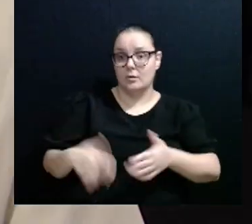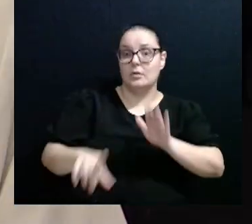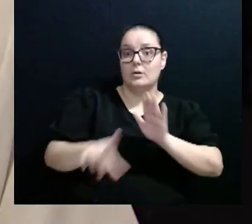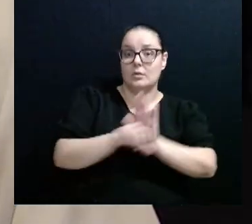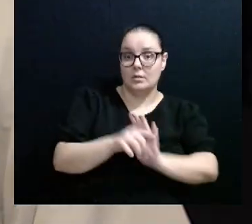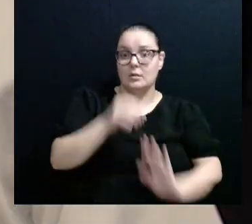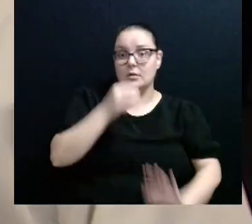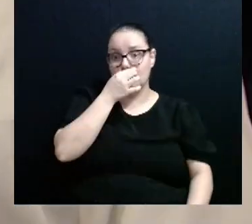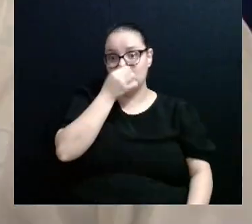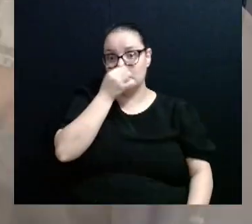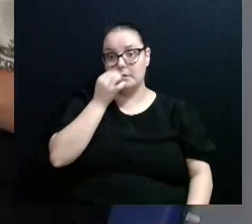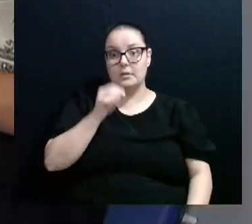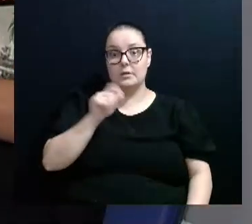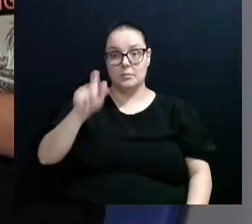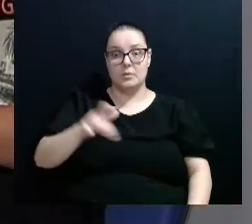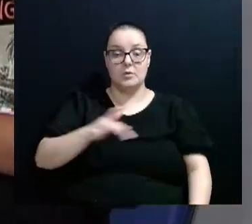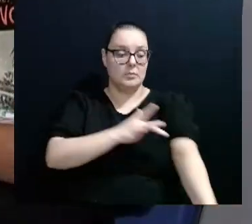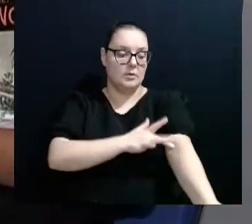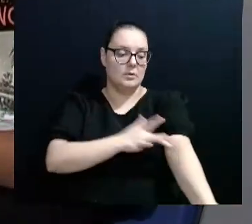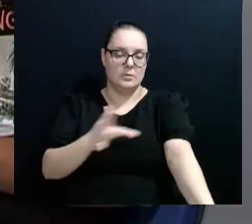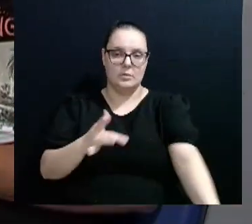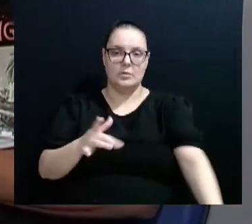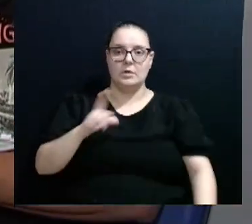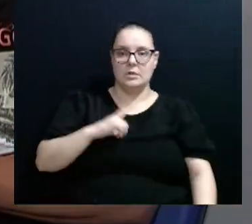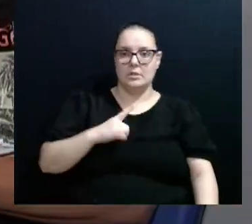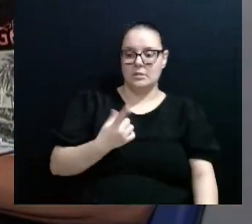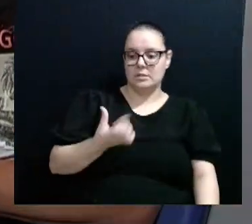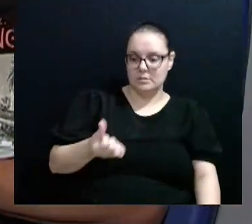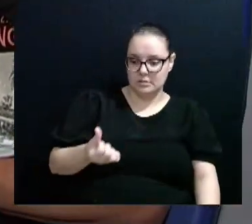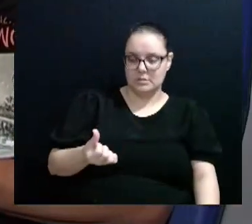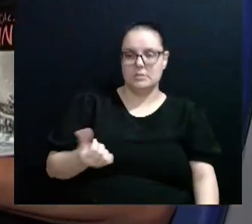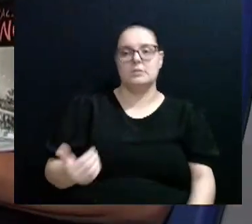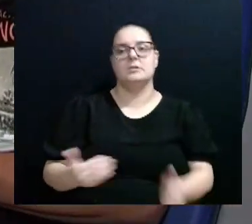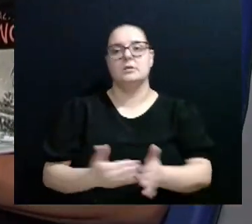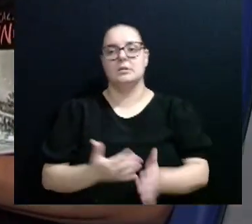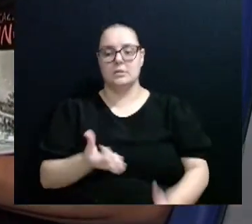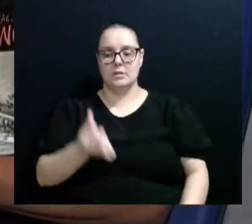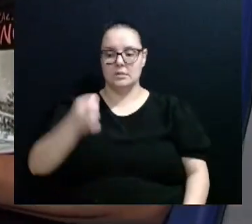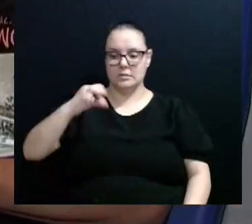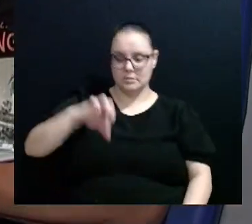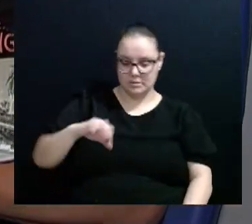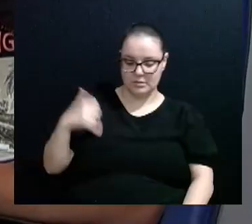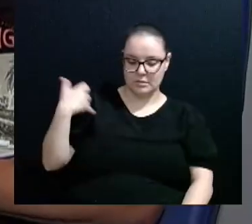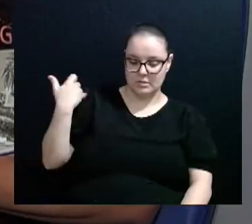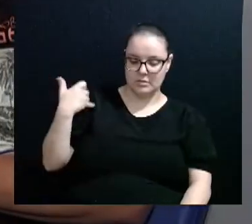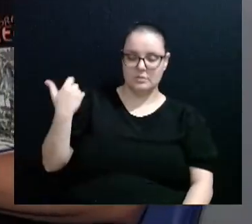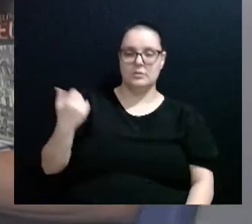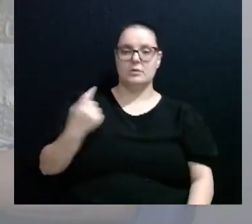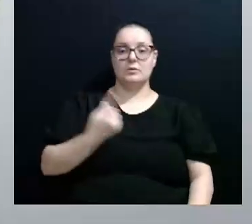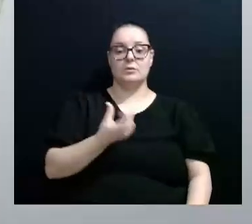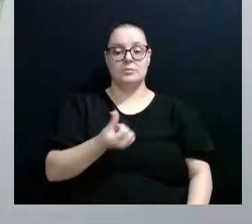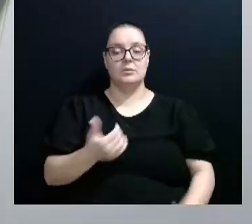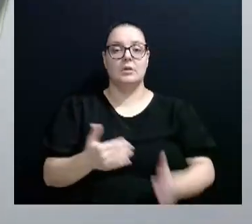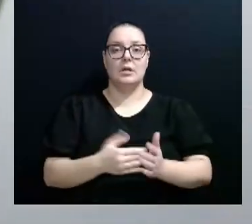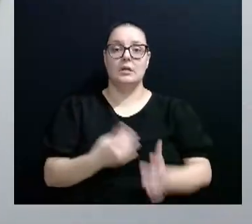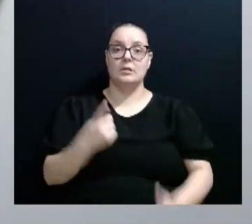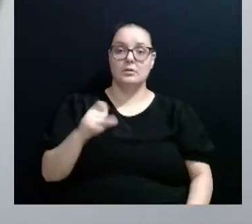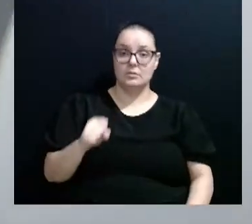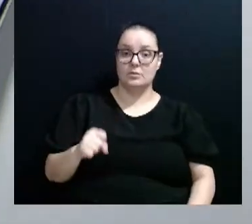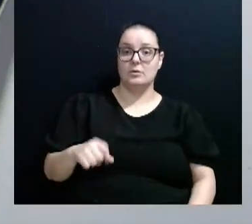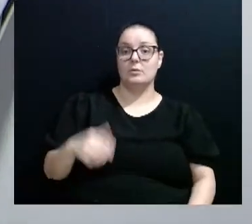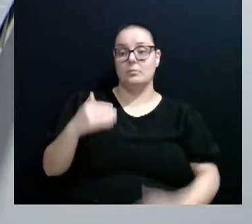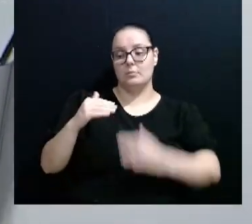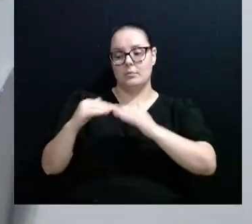sangue ele deve ter entre 16 e 69 anos de idade, lembrando que dos 16 aos 18, né, os menores de idade precisam estar com um termo